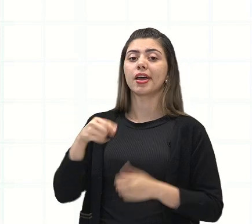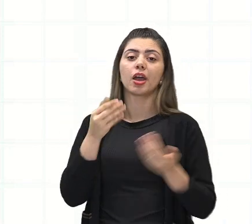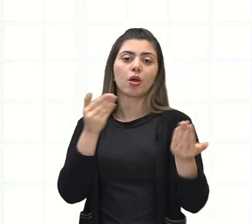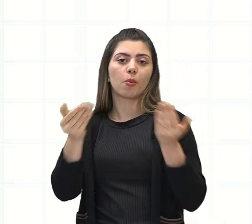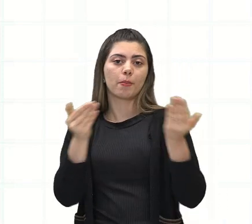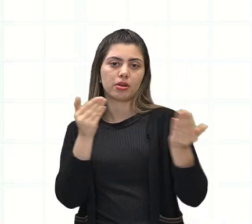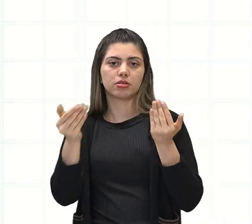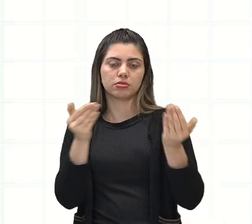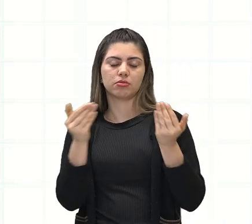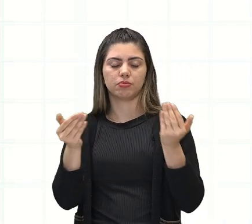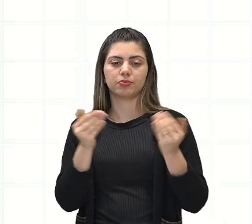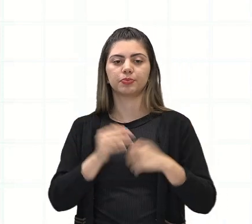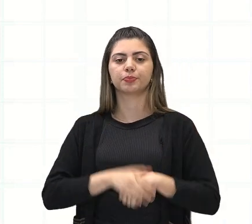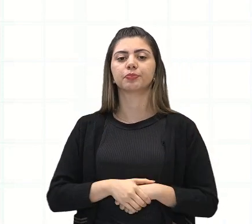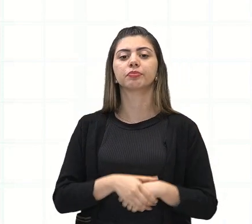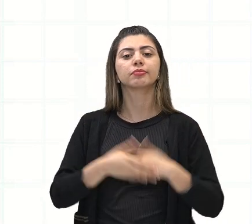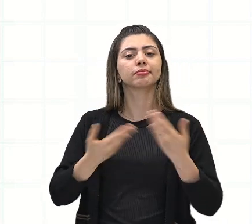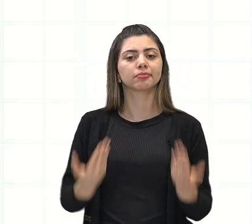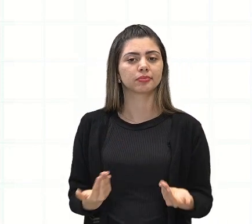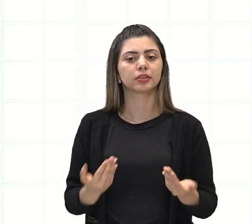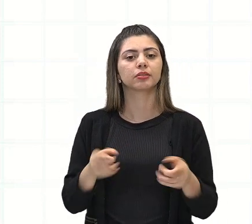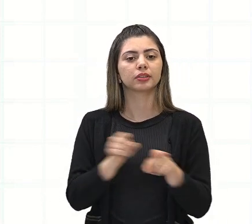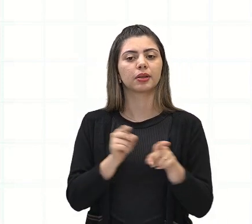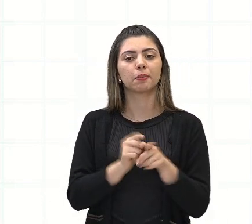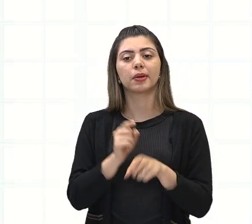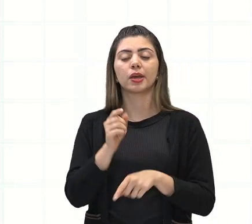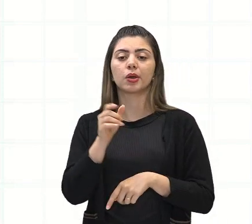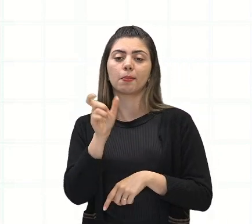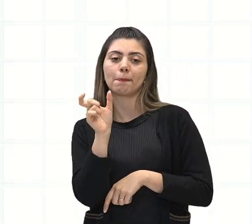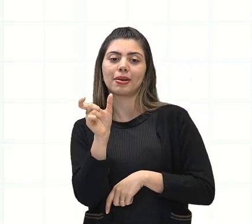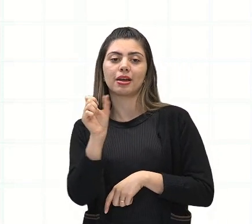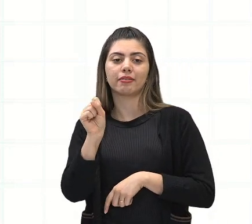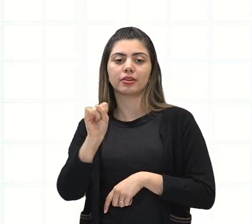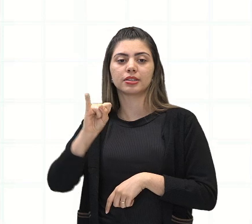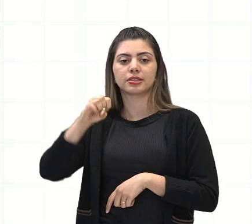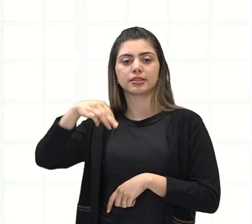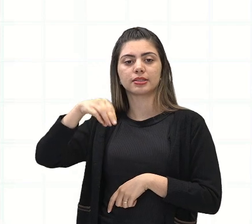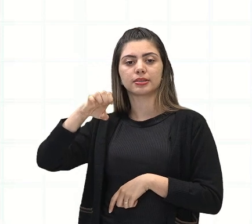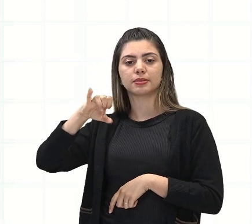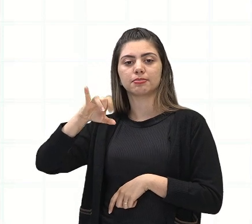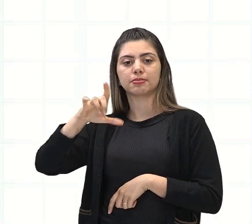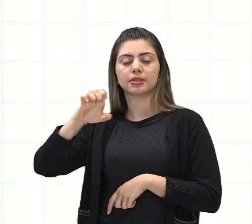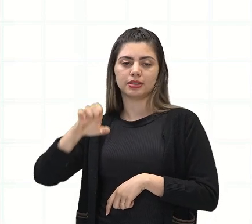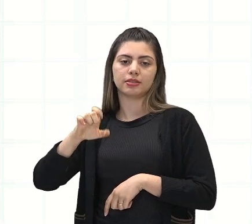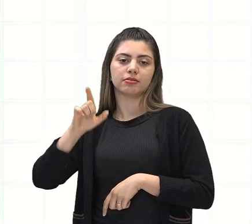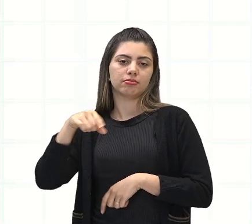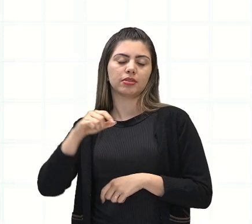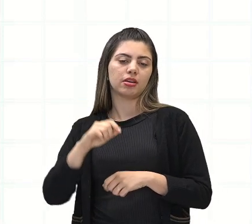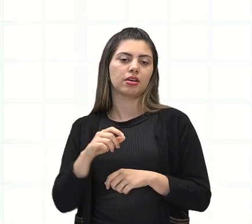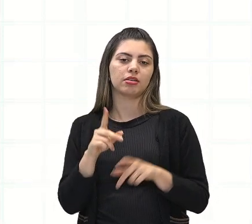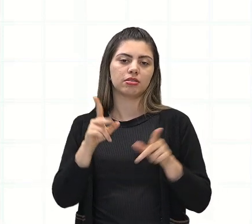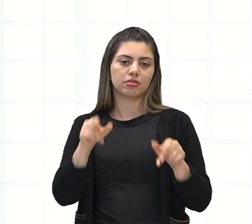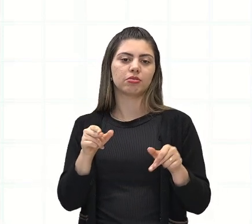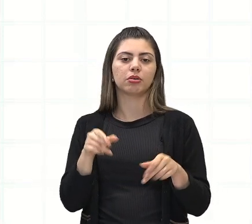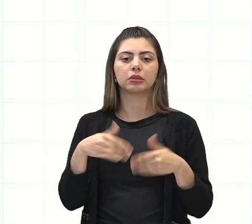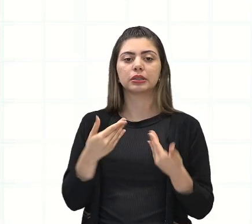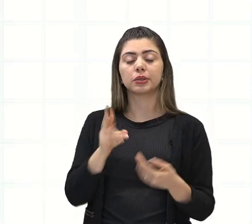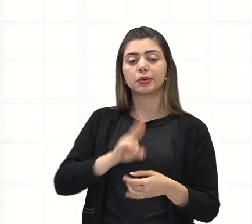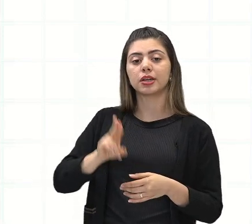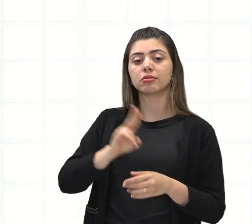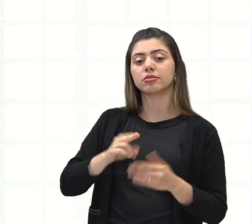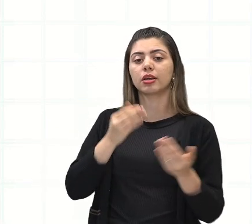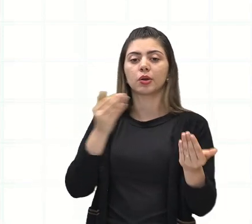próximo. Comparação, também conhecida como símile, é um recurso utilizado na linguagem para estabelecer uma relação de